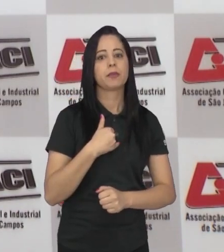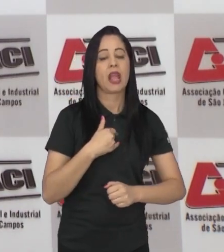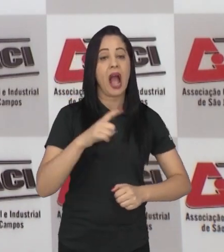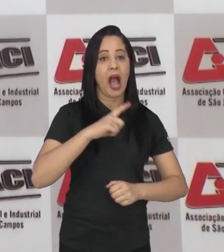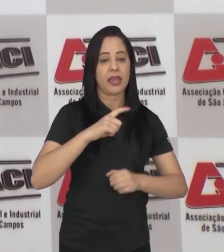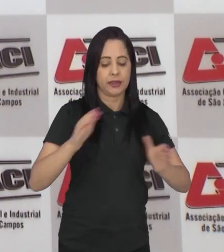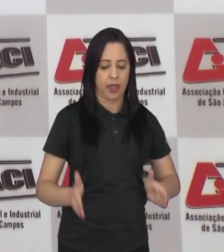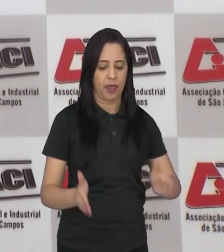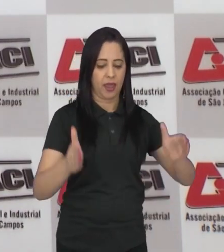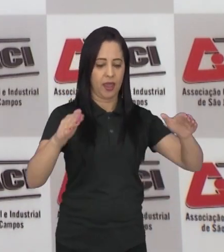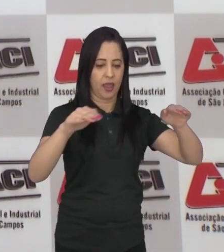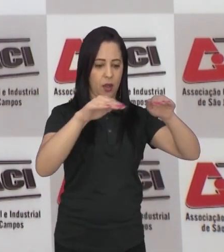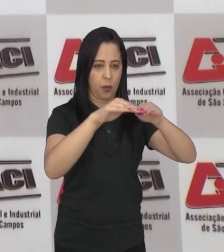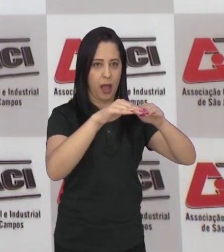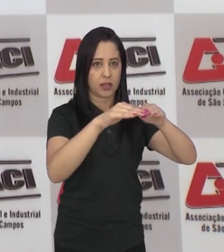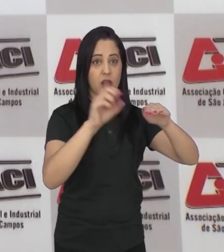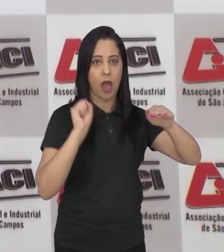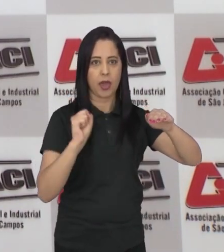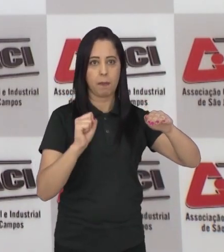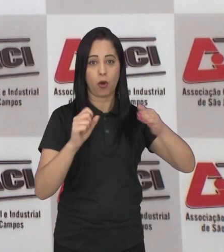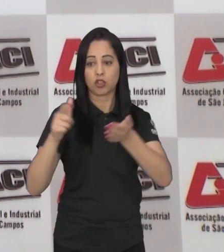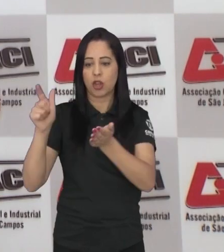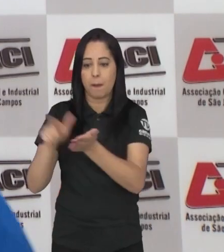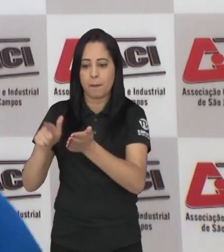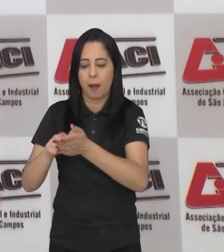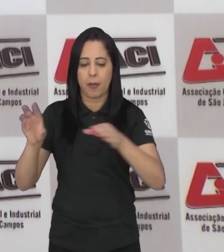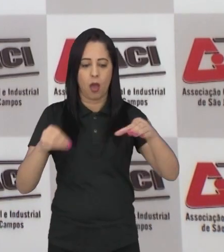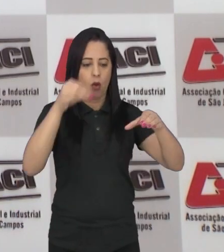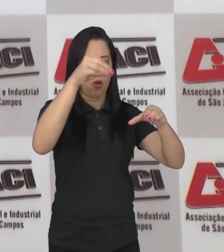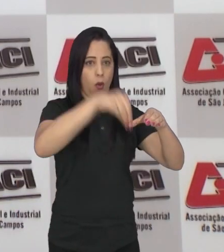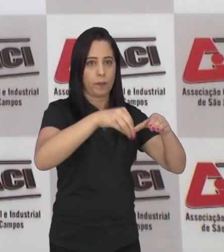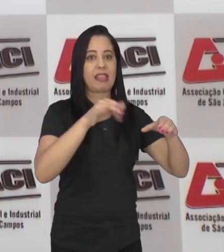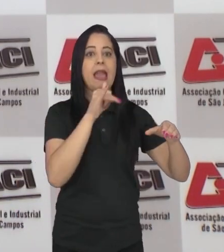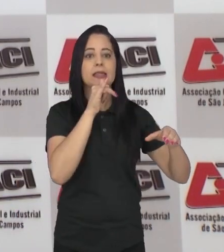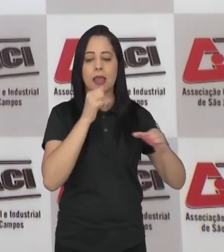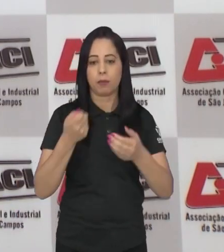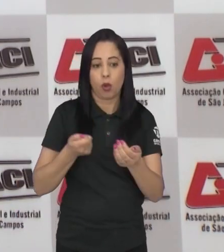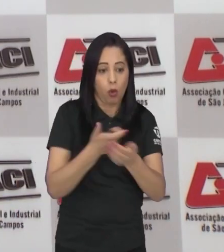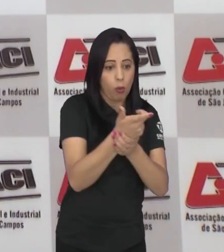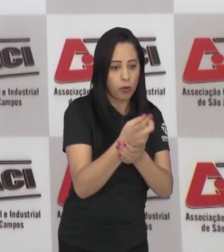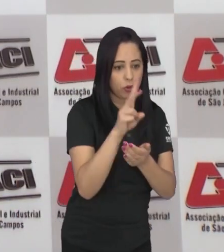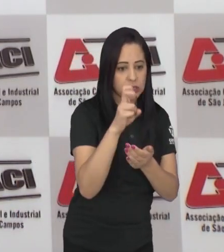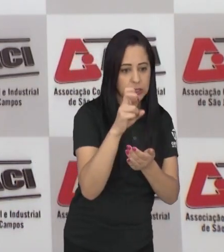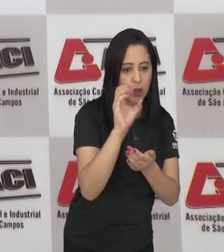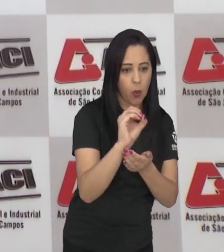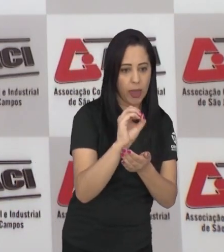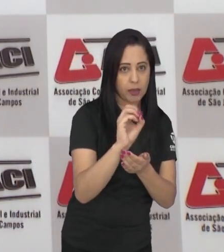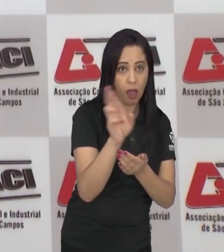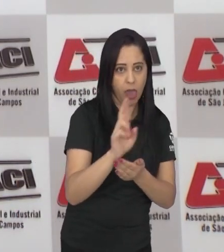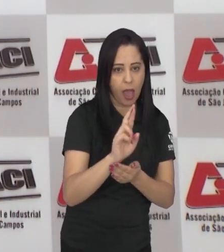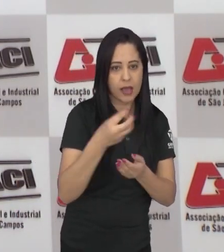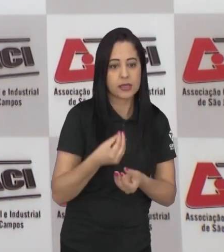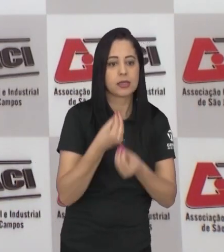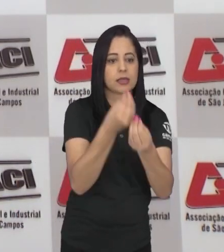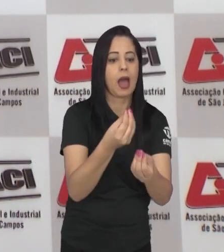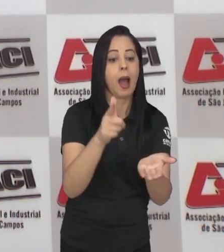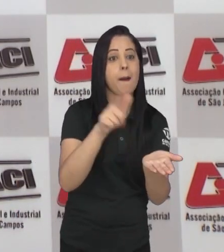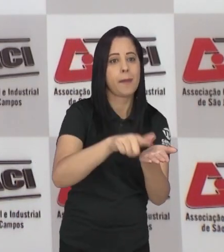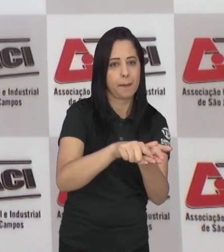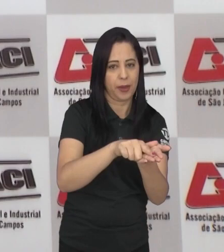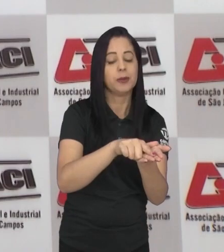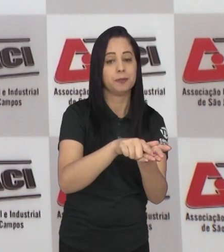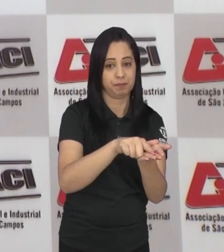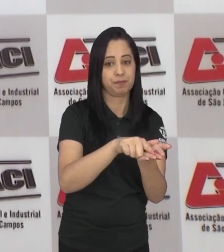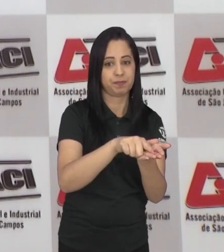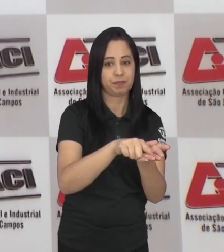contato conosco, ela vai receber uma urna, cupons, o banner da campanha. E aí, cada compra no valor de R$50, o consumidor